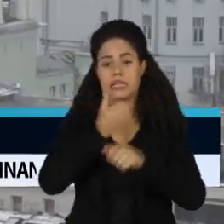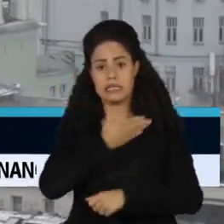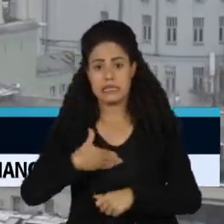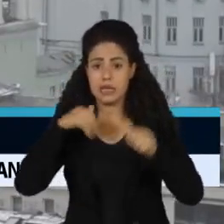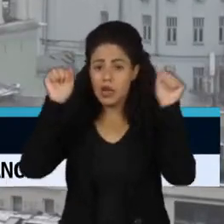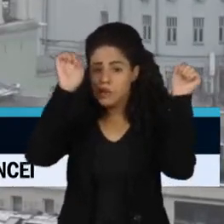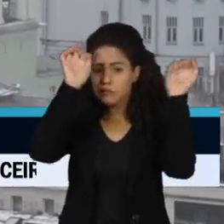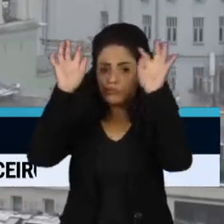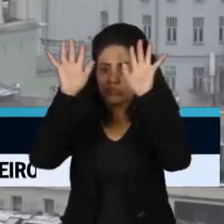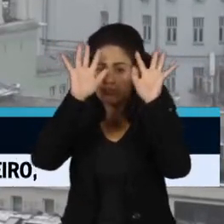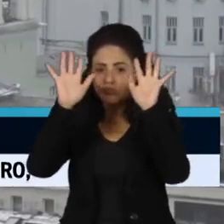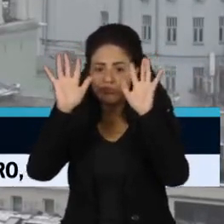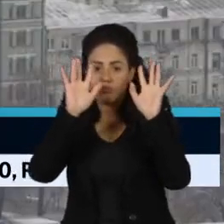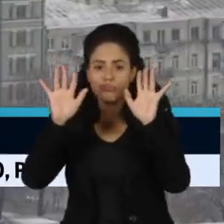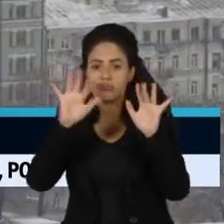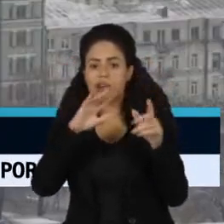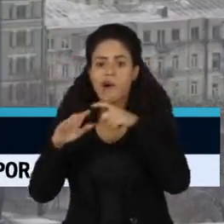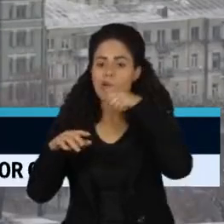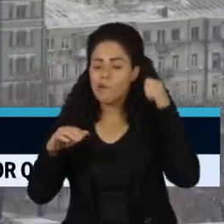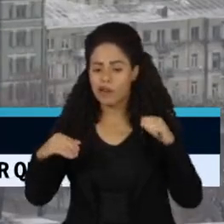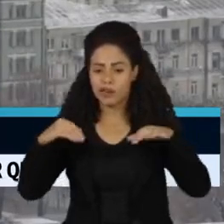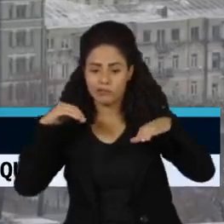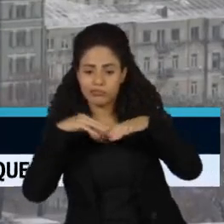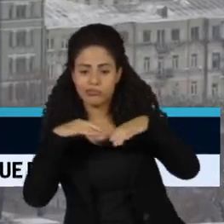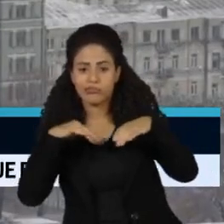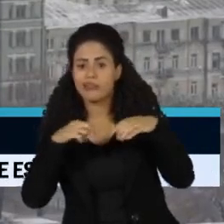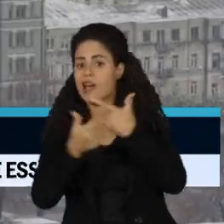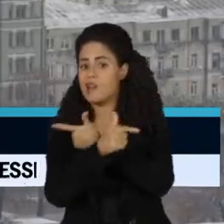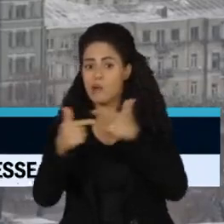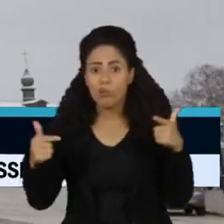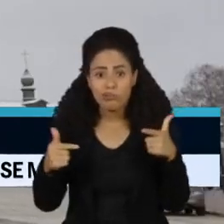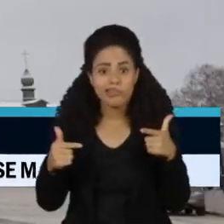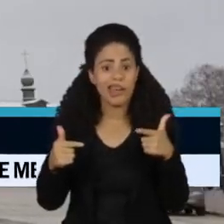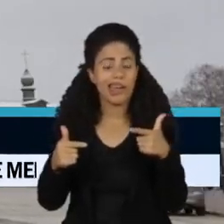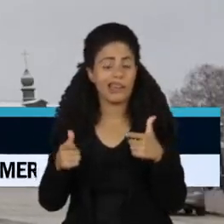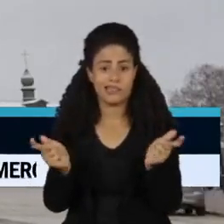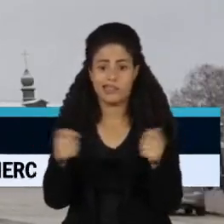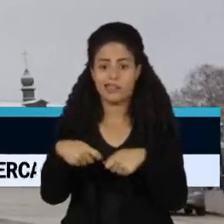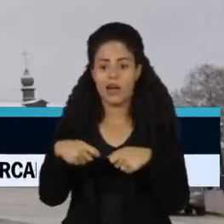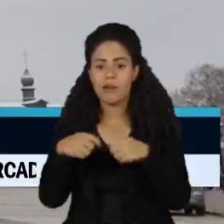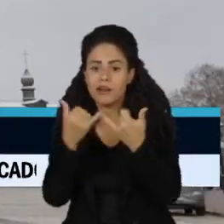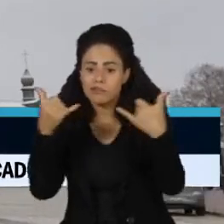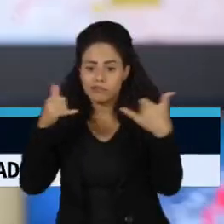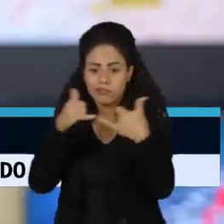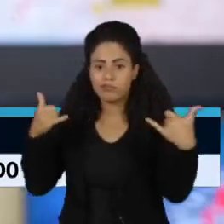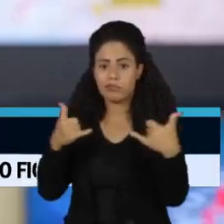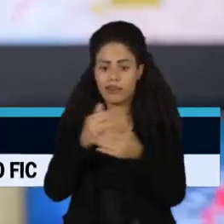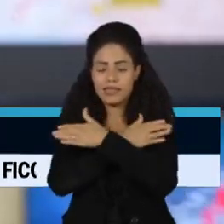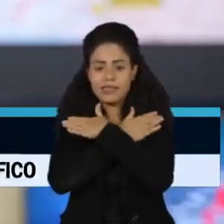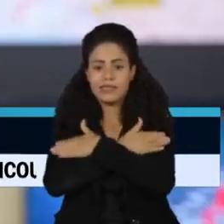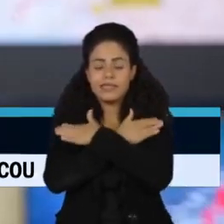nevasca atinge a Ucrânia e não há gás natural nem energia elétrica o suficiente para aquecer a população.